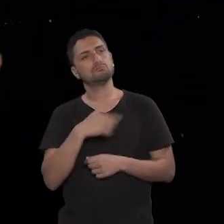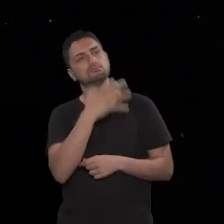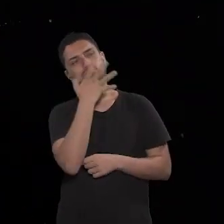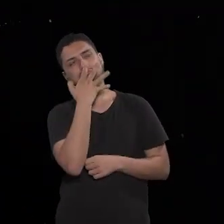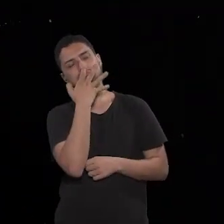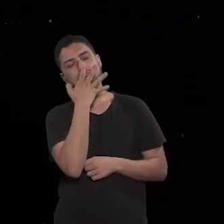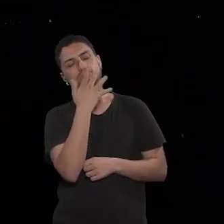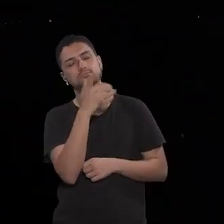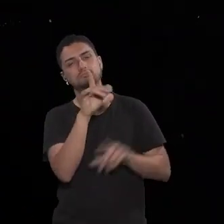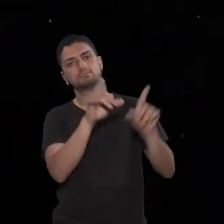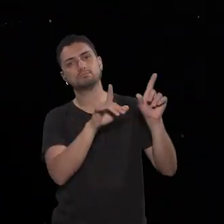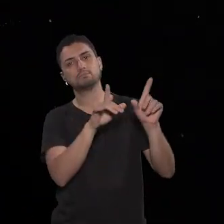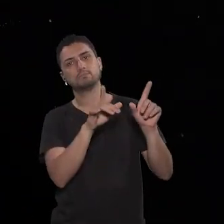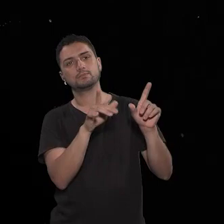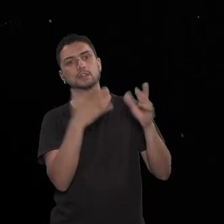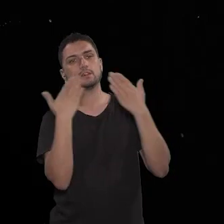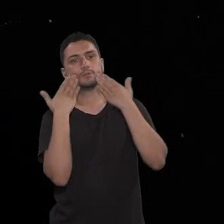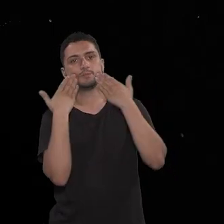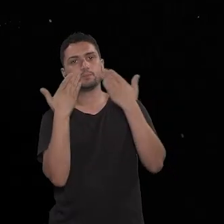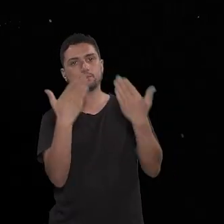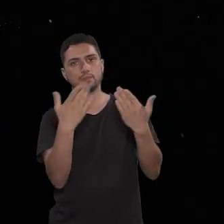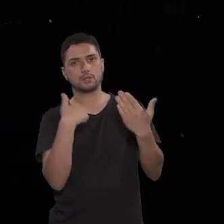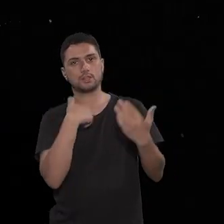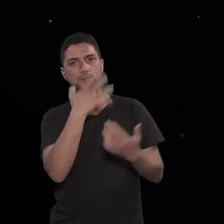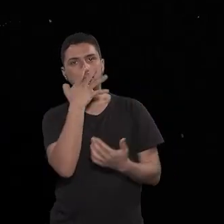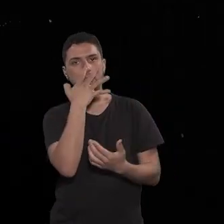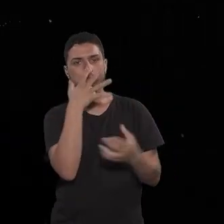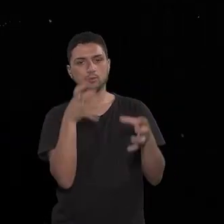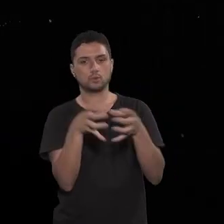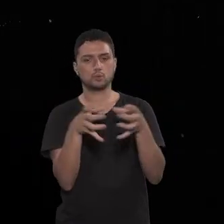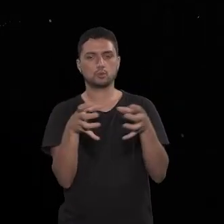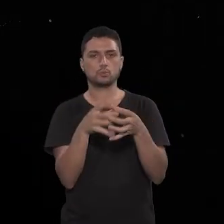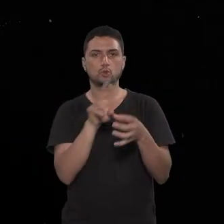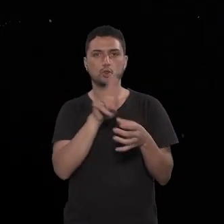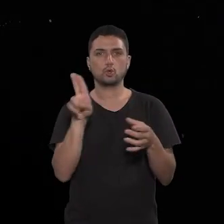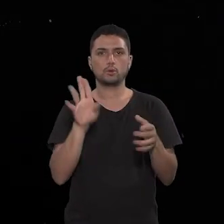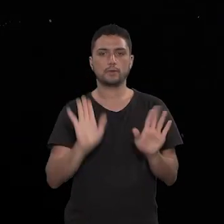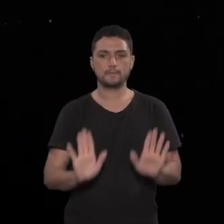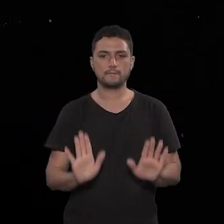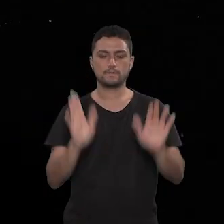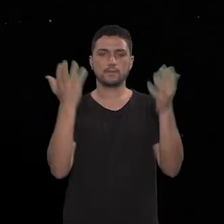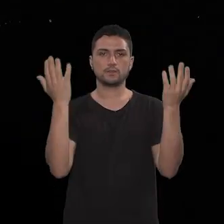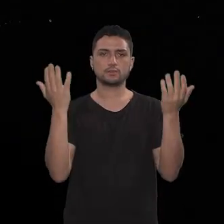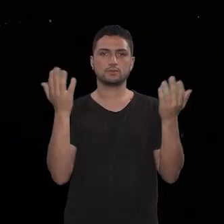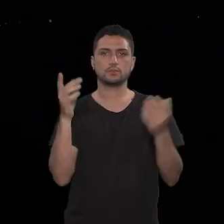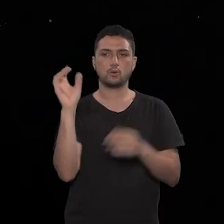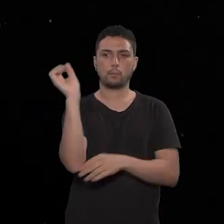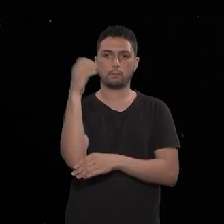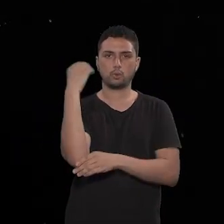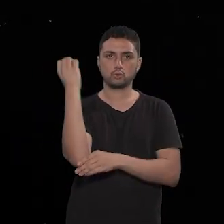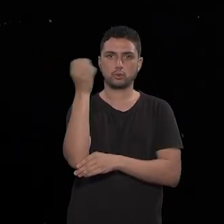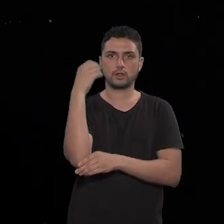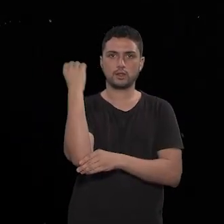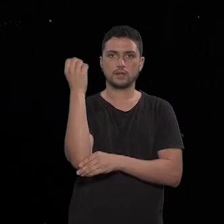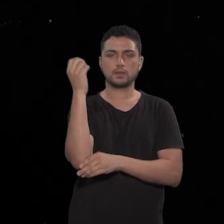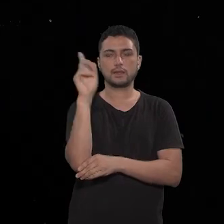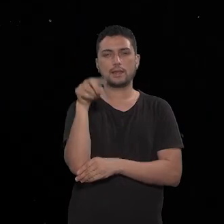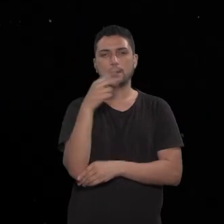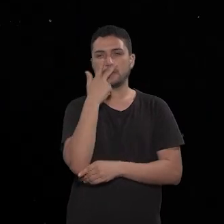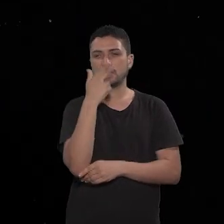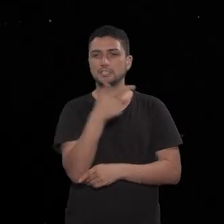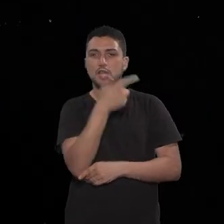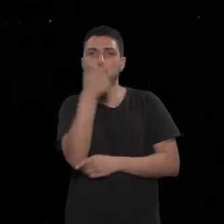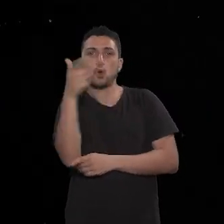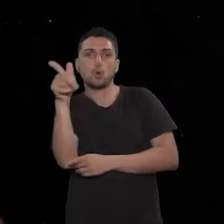assistir esse festival. Na verdade, o nome do festival chamava-se Festival